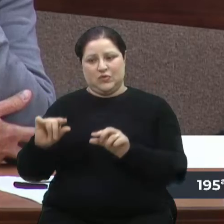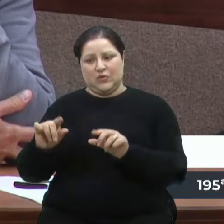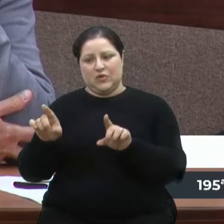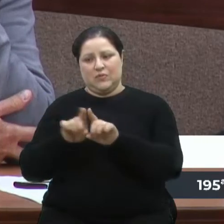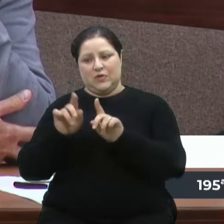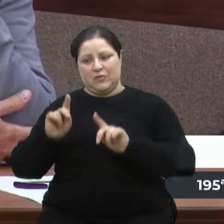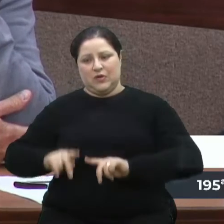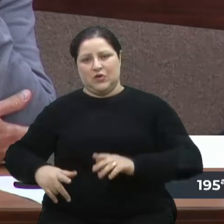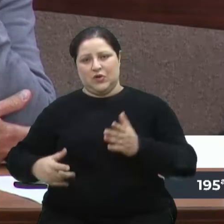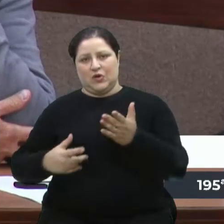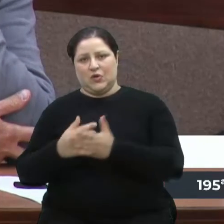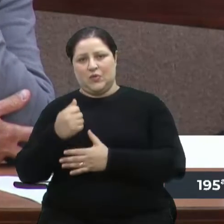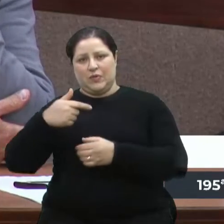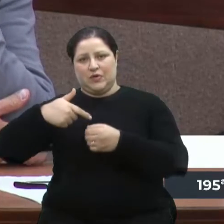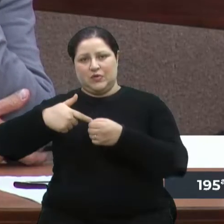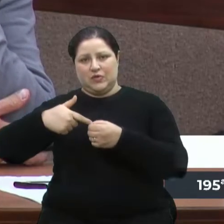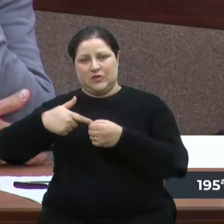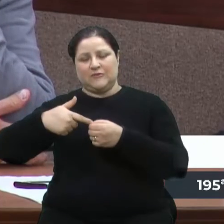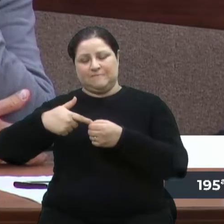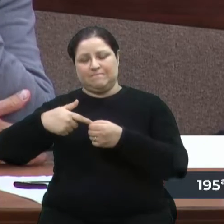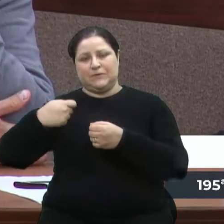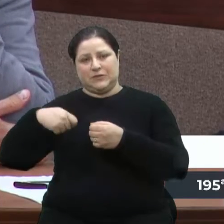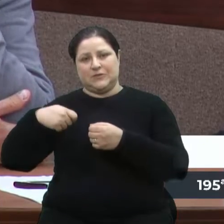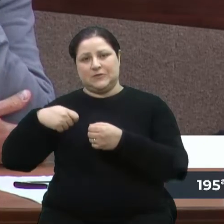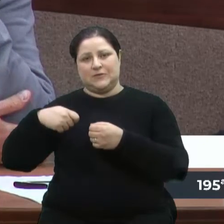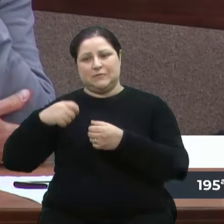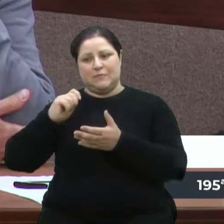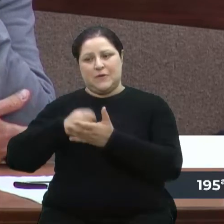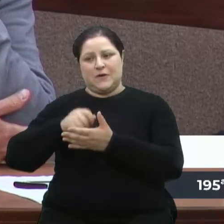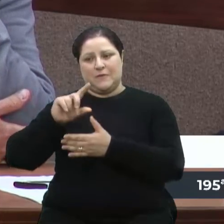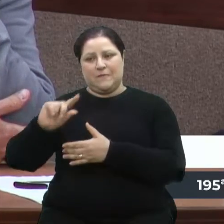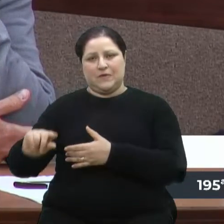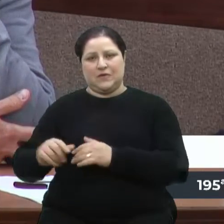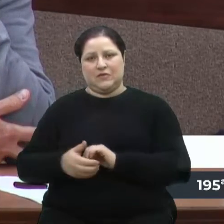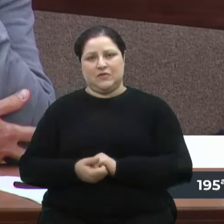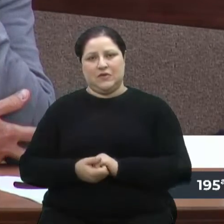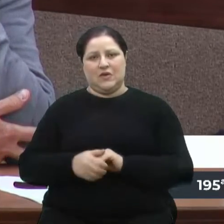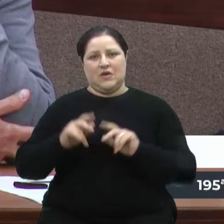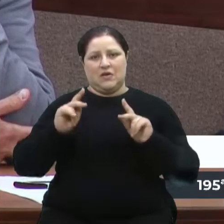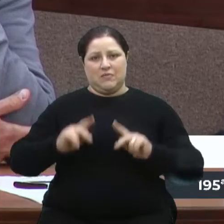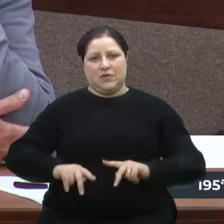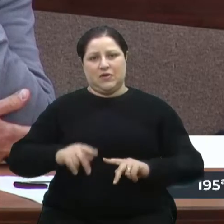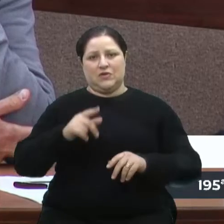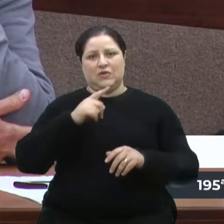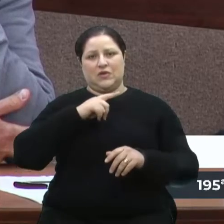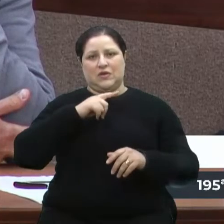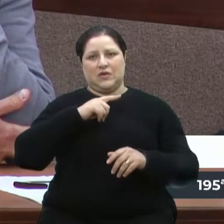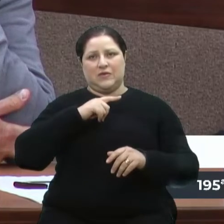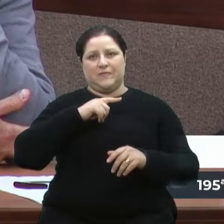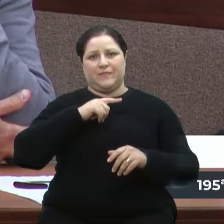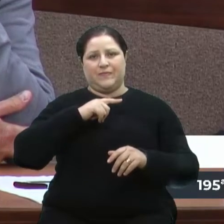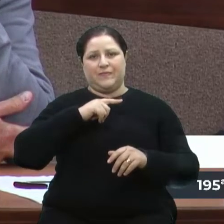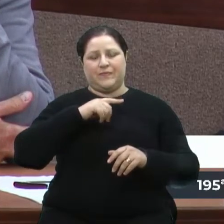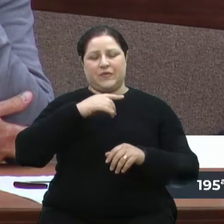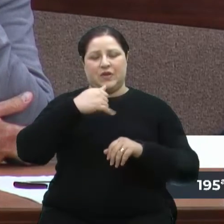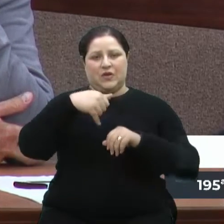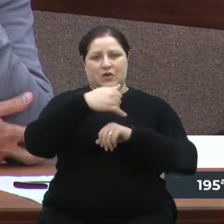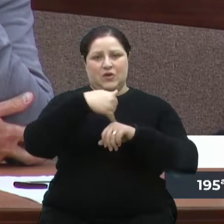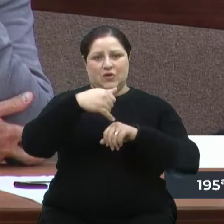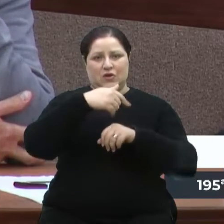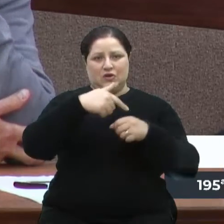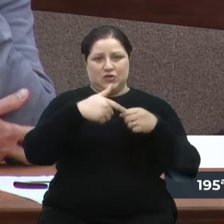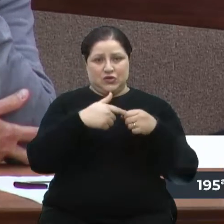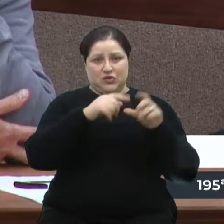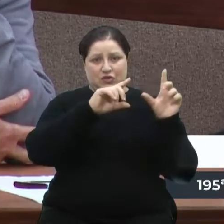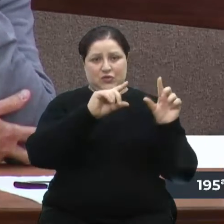Então, se o diesel cair aí R$2, que o consumidor possa, então, ter a mesma proporcionalidade de redução do que teve de aumento.